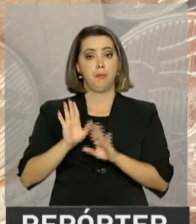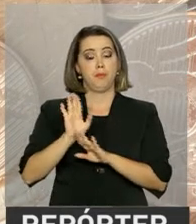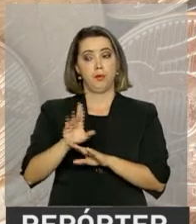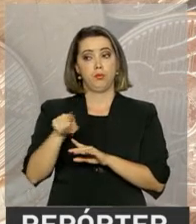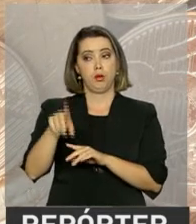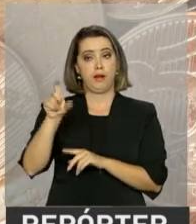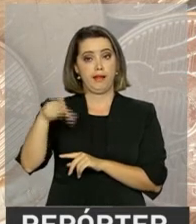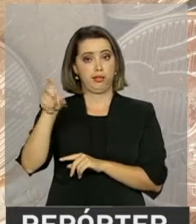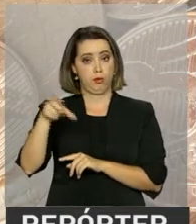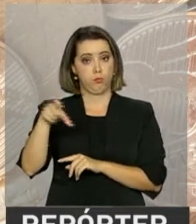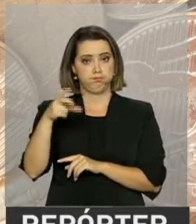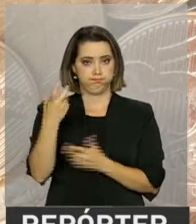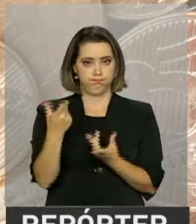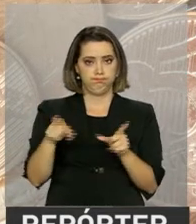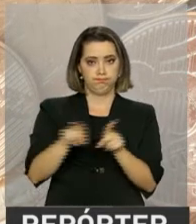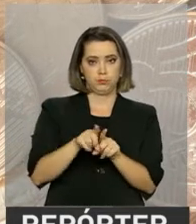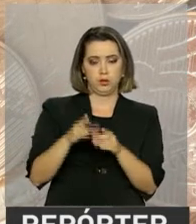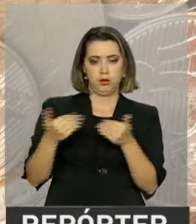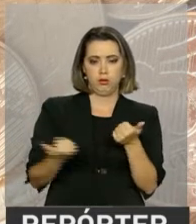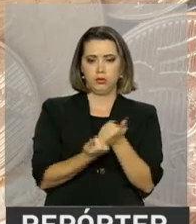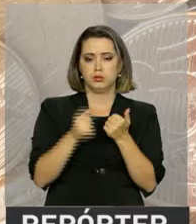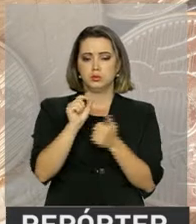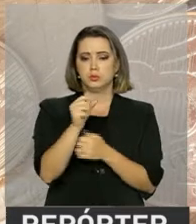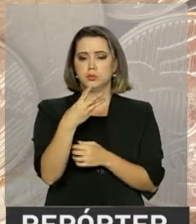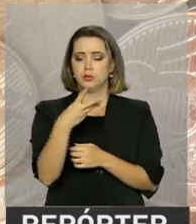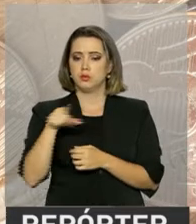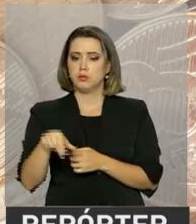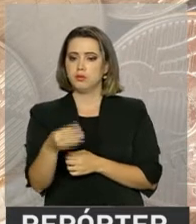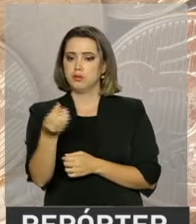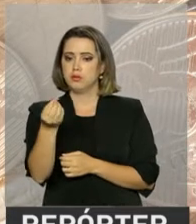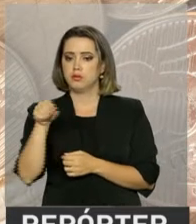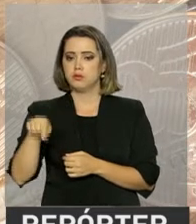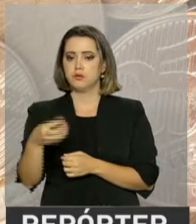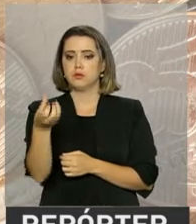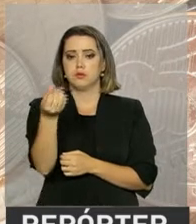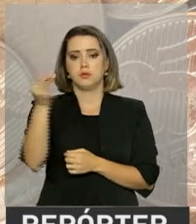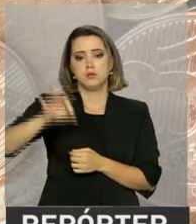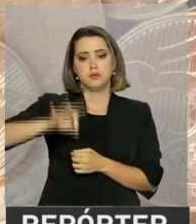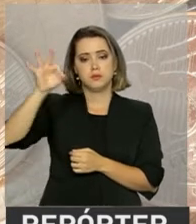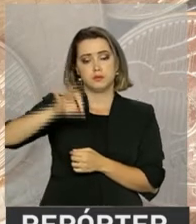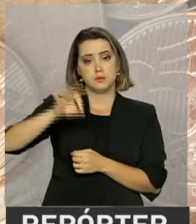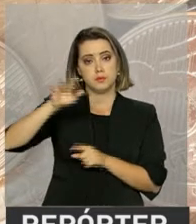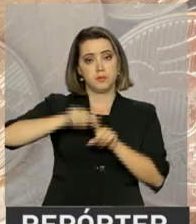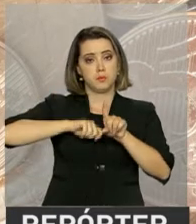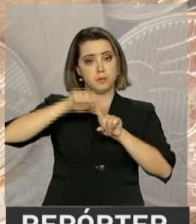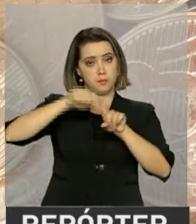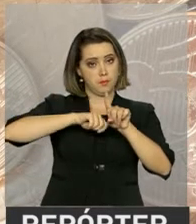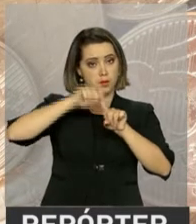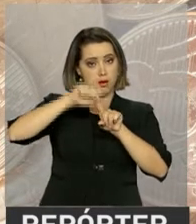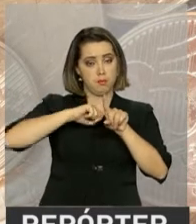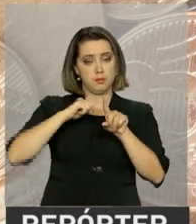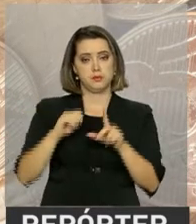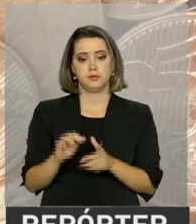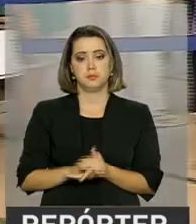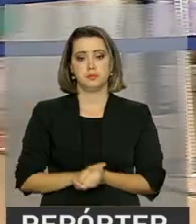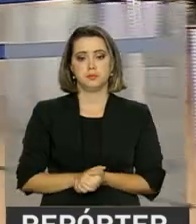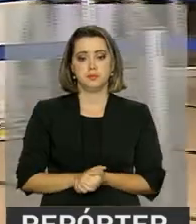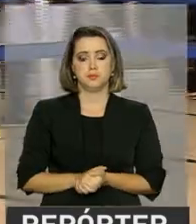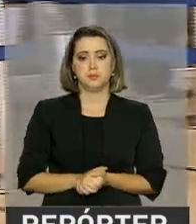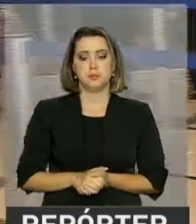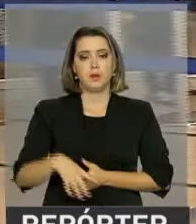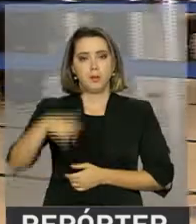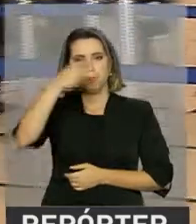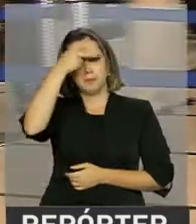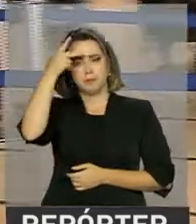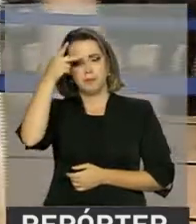a taxa passa de 3,36 por cento para 3,06 por cento ao mês para